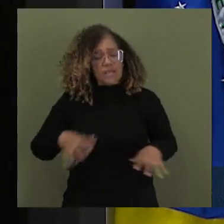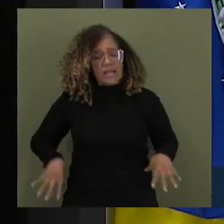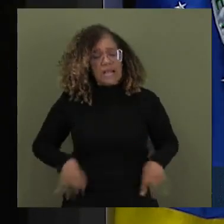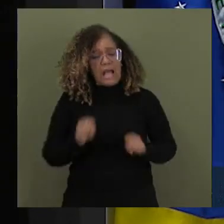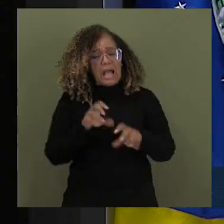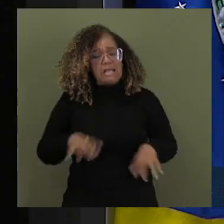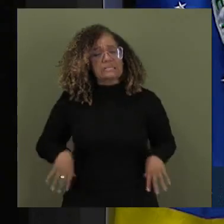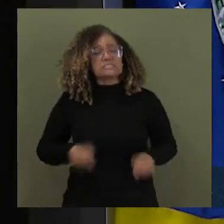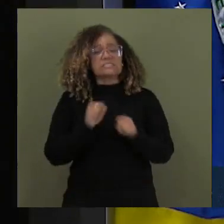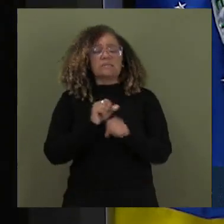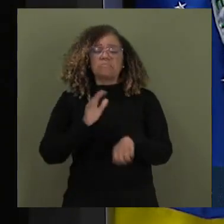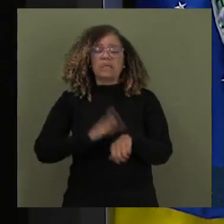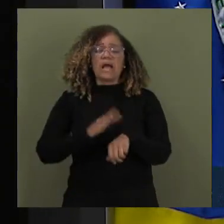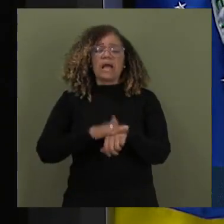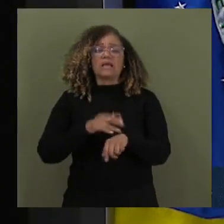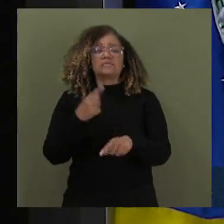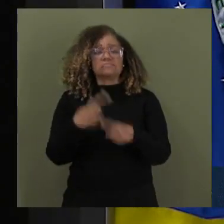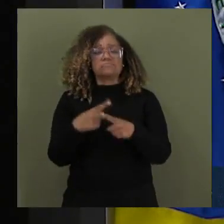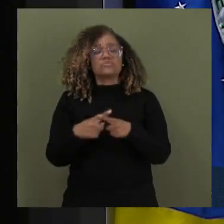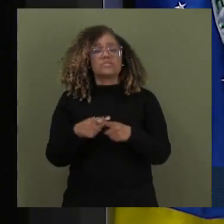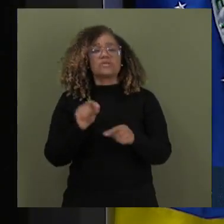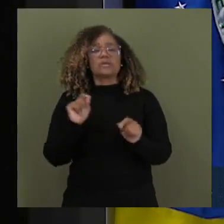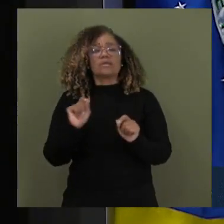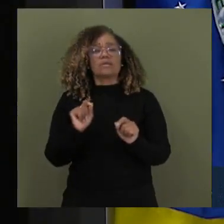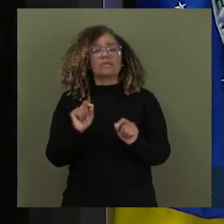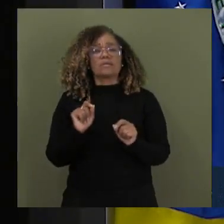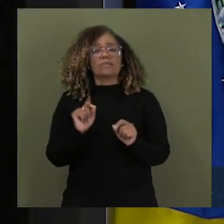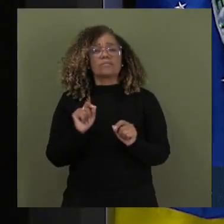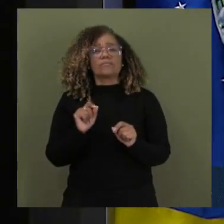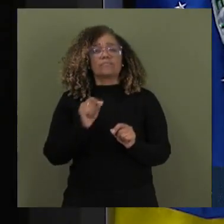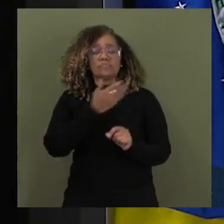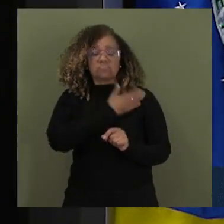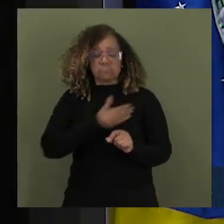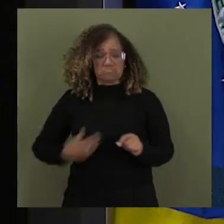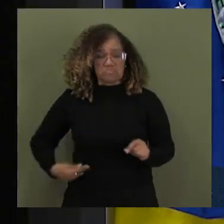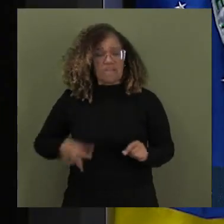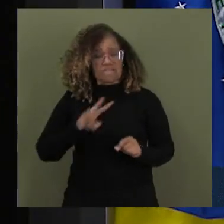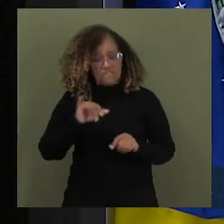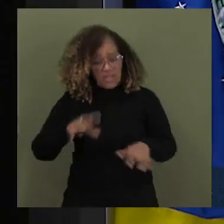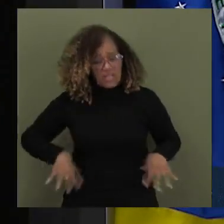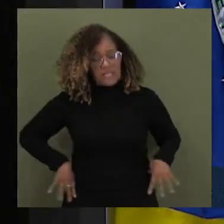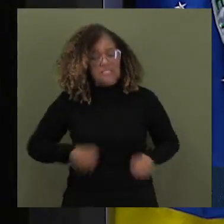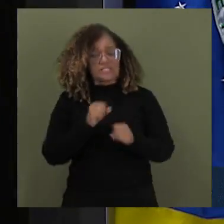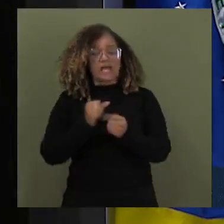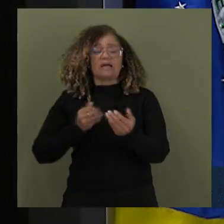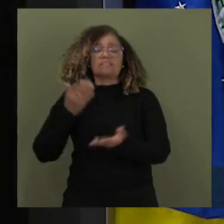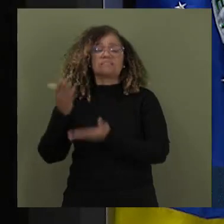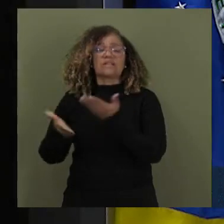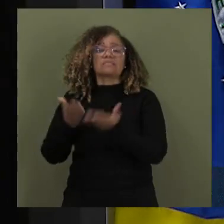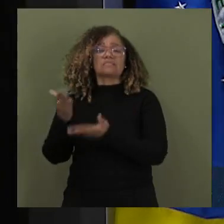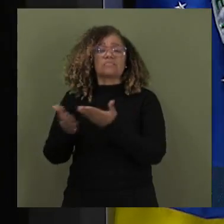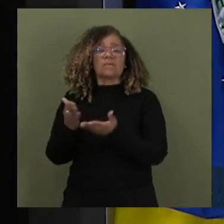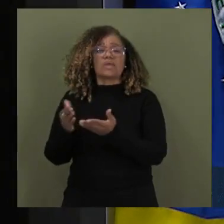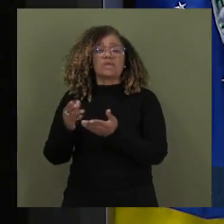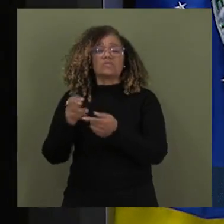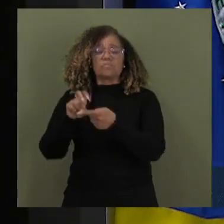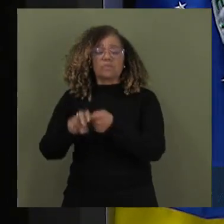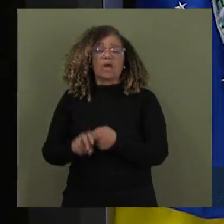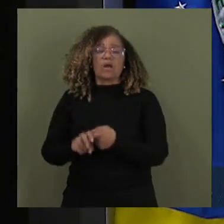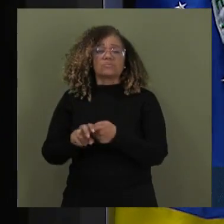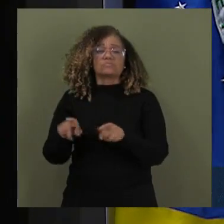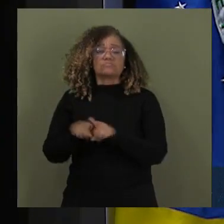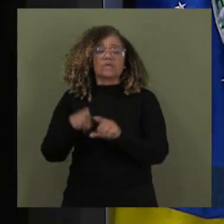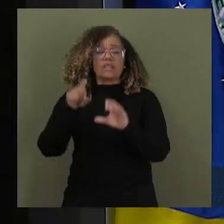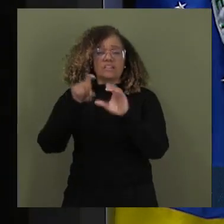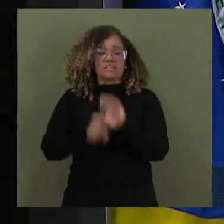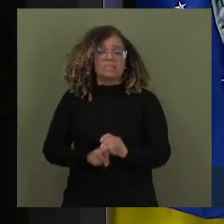das nossas forças para barrar isso. Porque o governo vai gastar muito com o tratamento de efeito da dependência química.